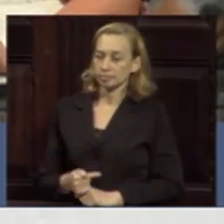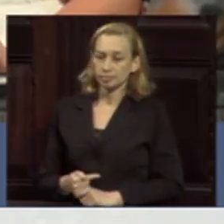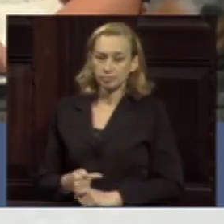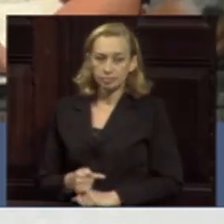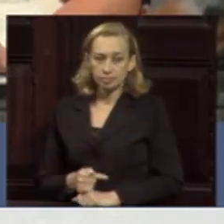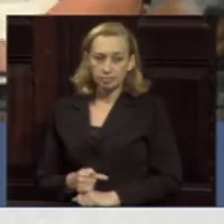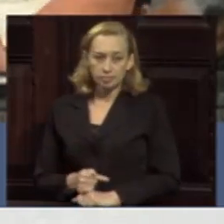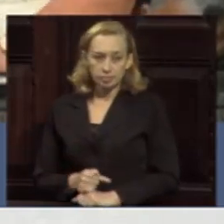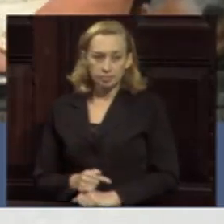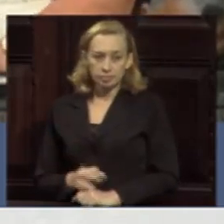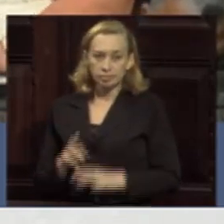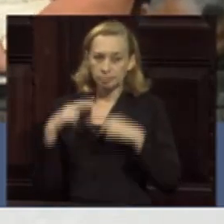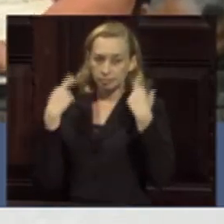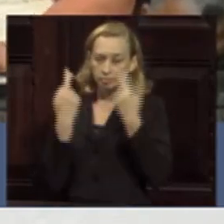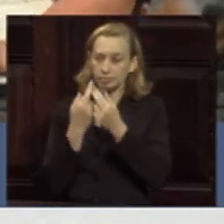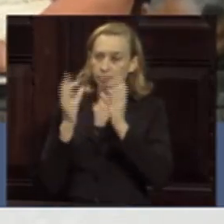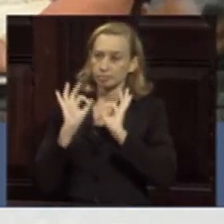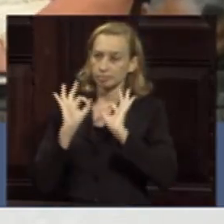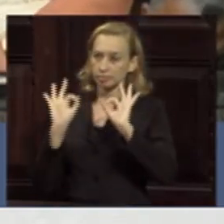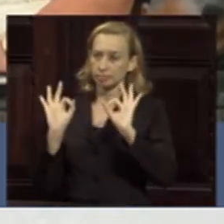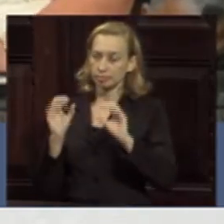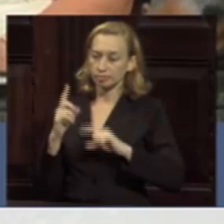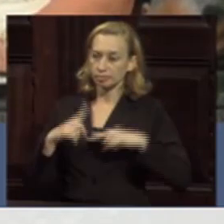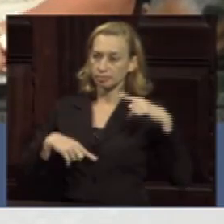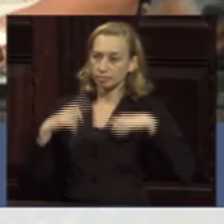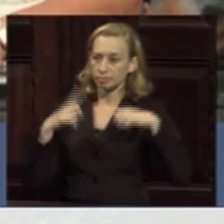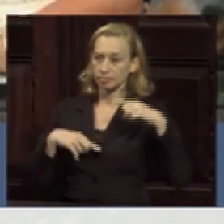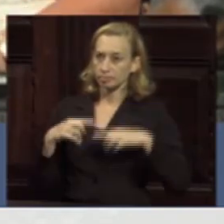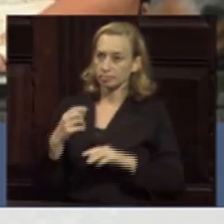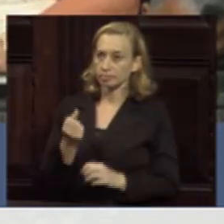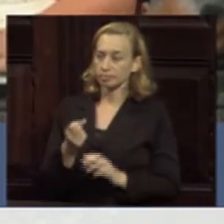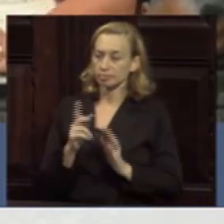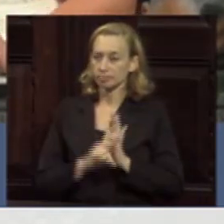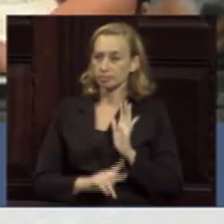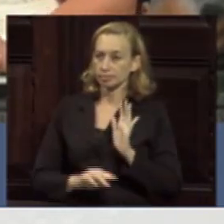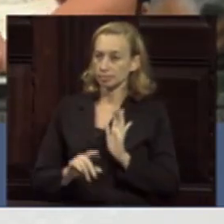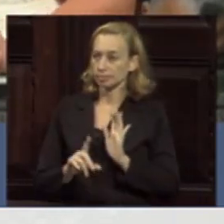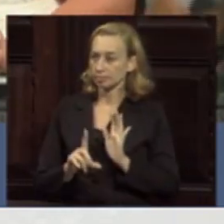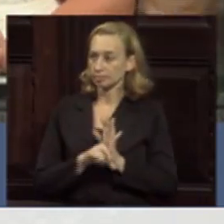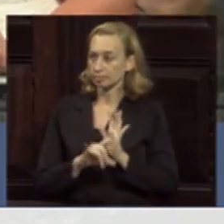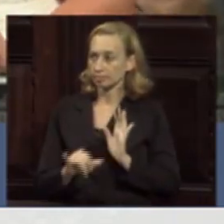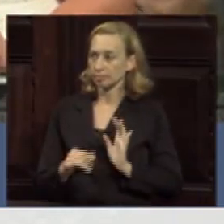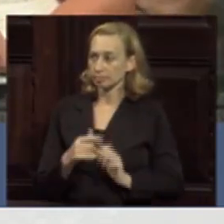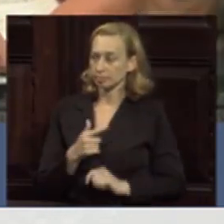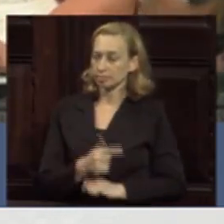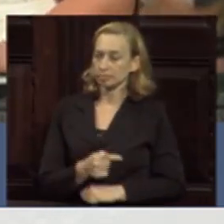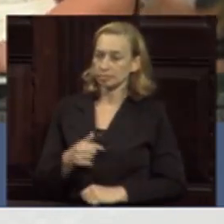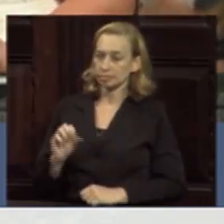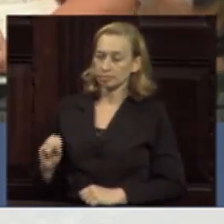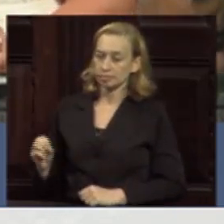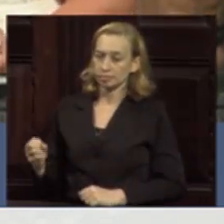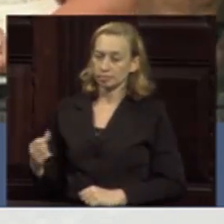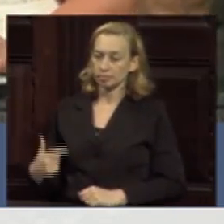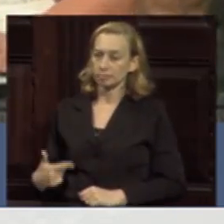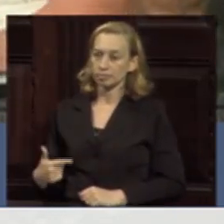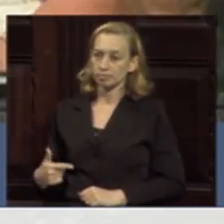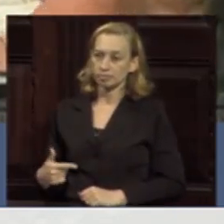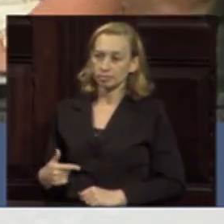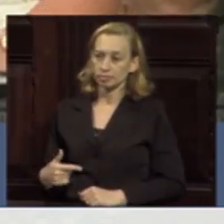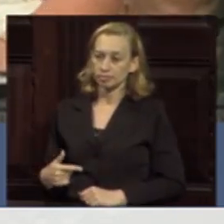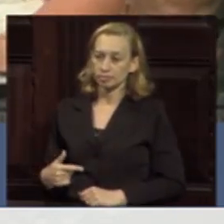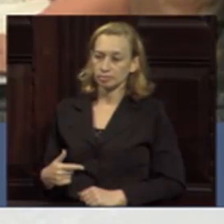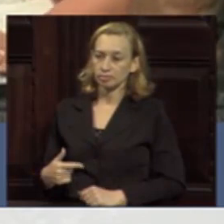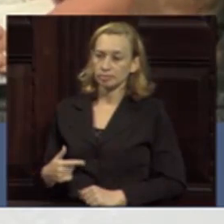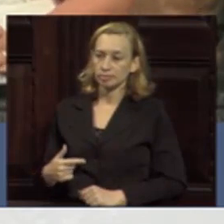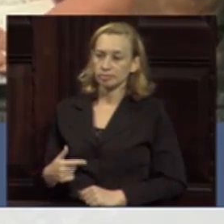tramitação ordinária, em primeira discussão, projeto de lei 712/2015, de autoria do deputado Felipe Soares, que